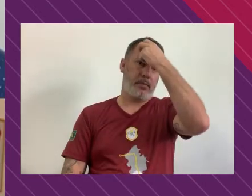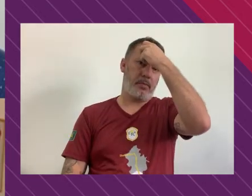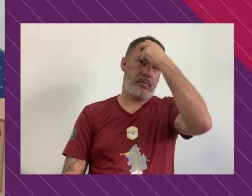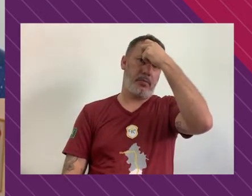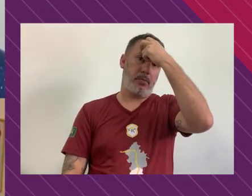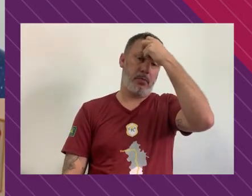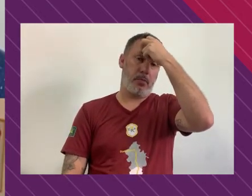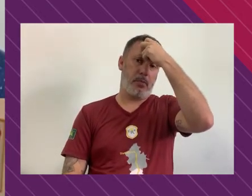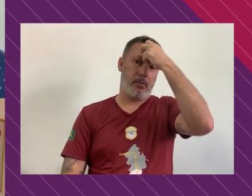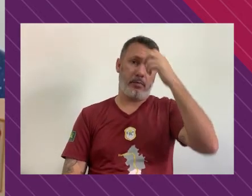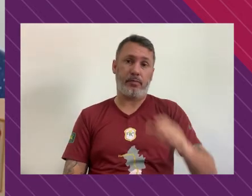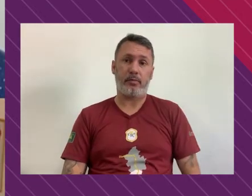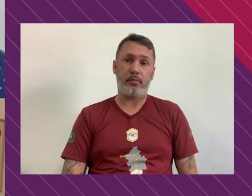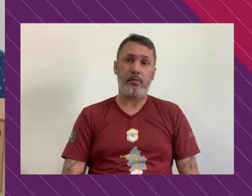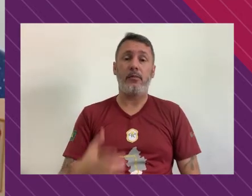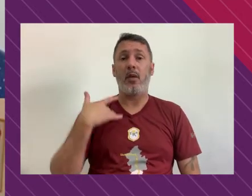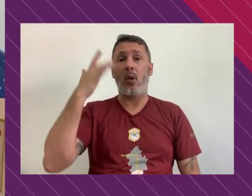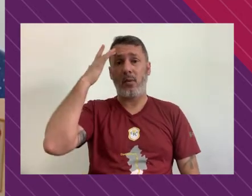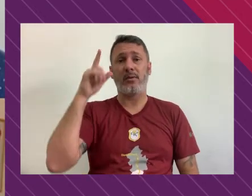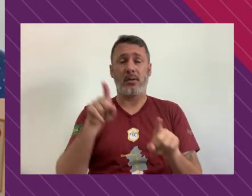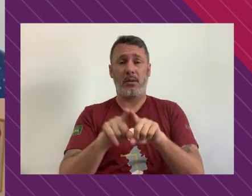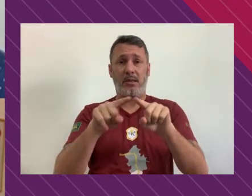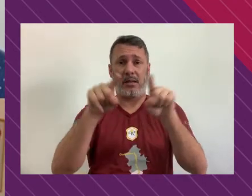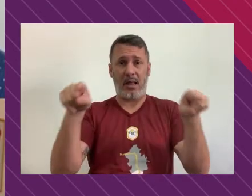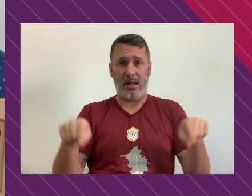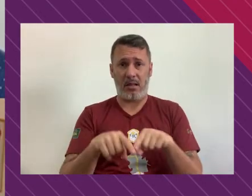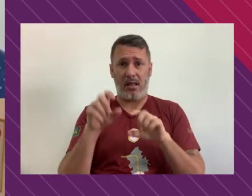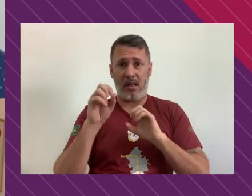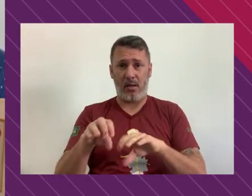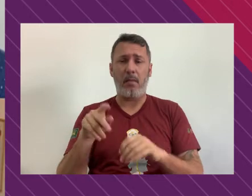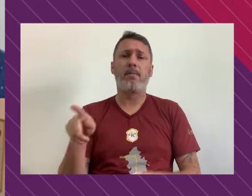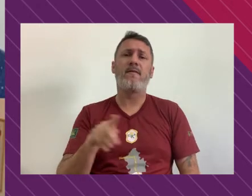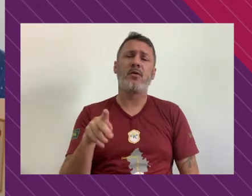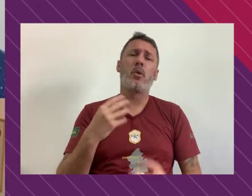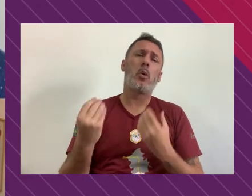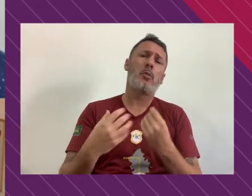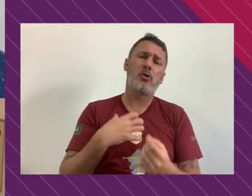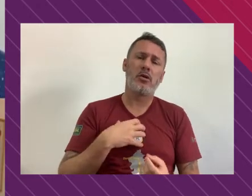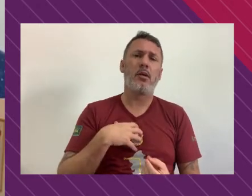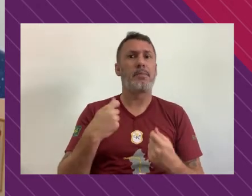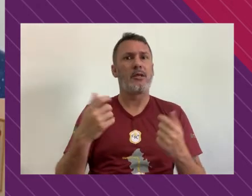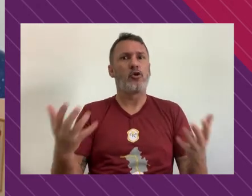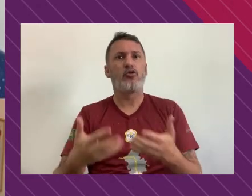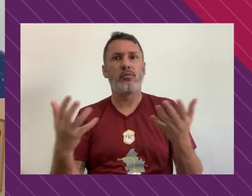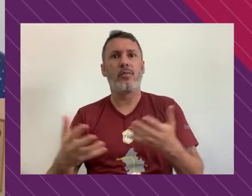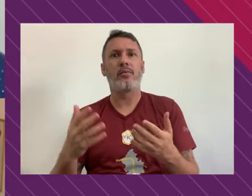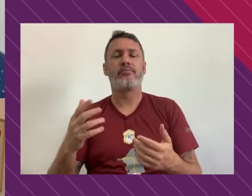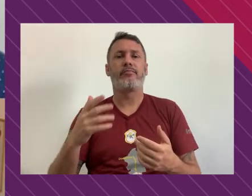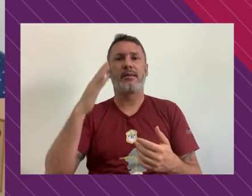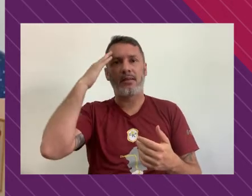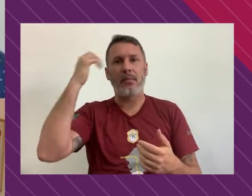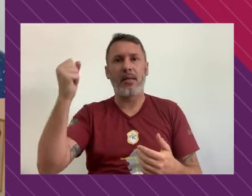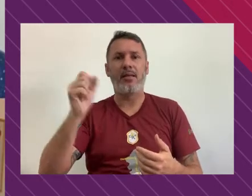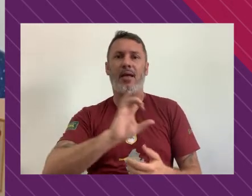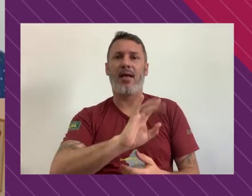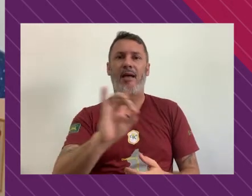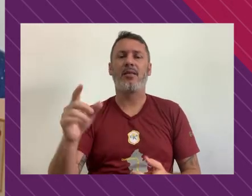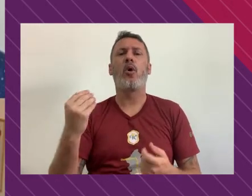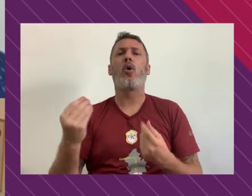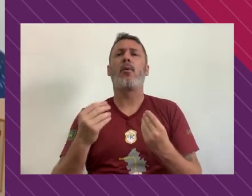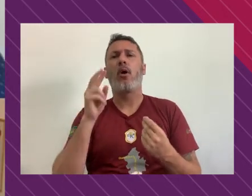tentando se aperfeiçoar. Então, eu acho que isso é uma primeira consideração. Quando a gente olha para a pauta de